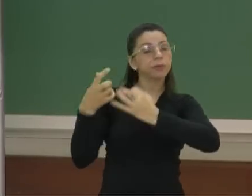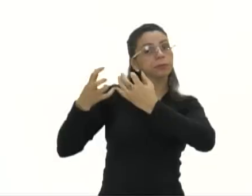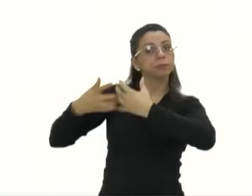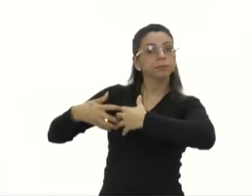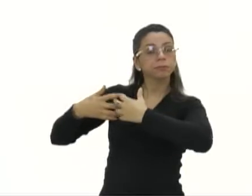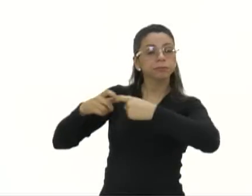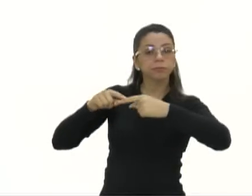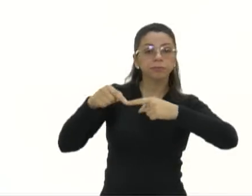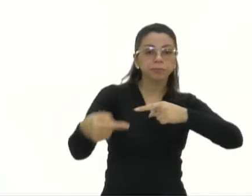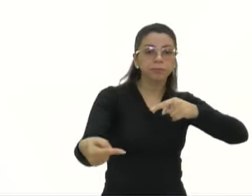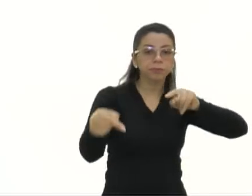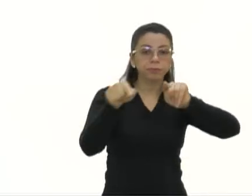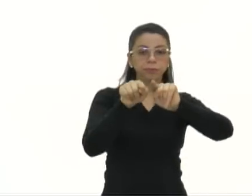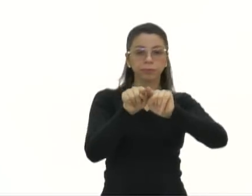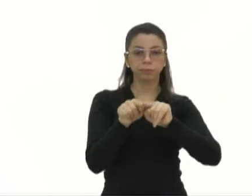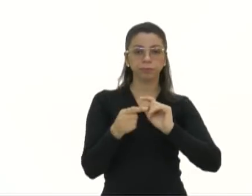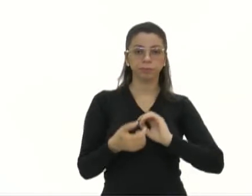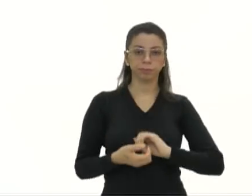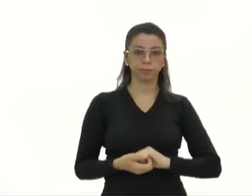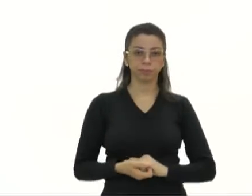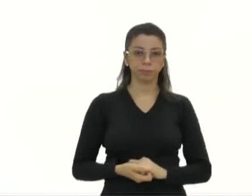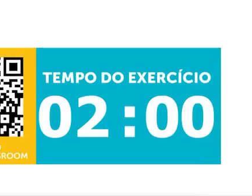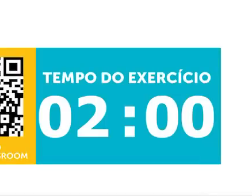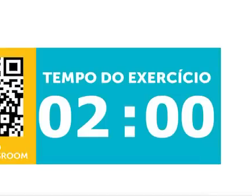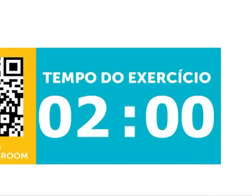pensarem e eu já volto.